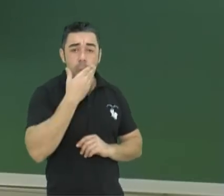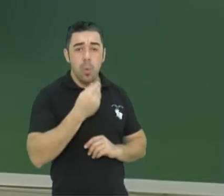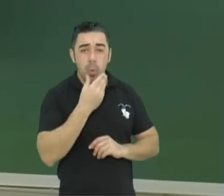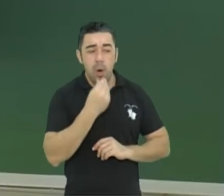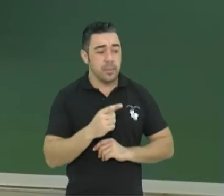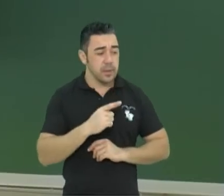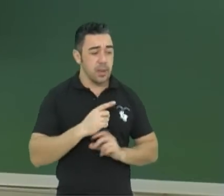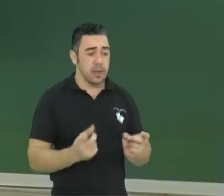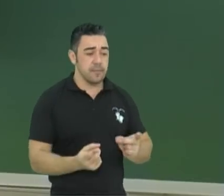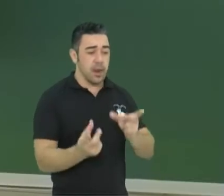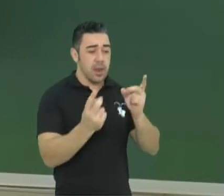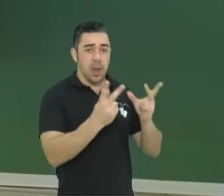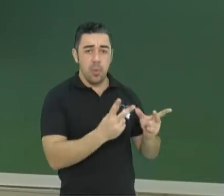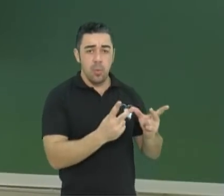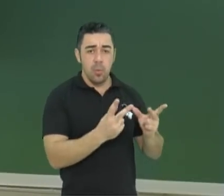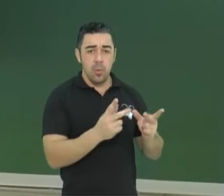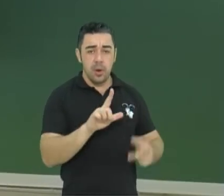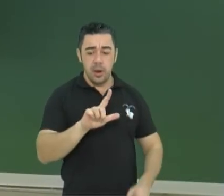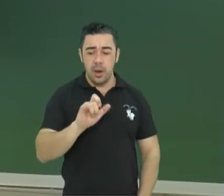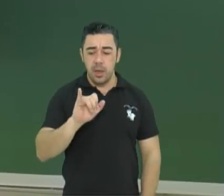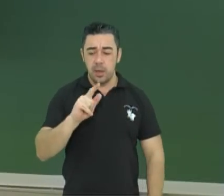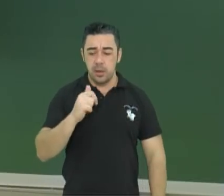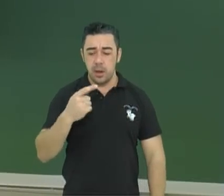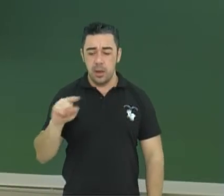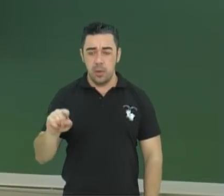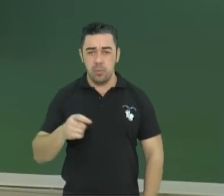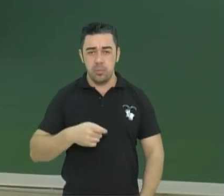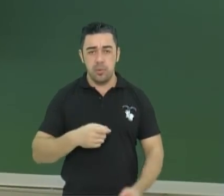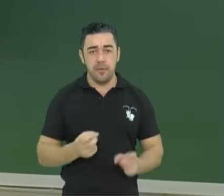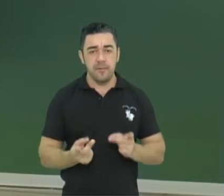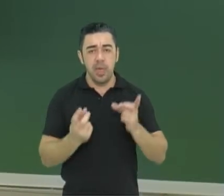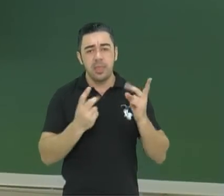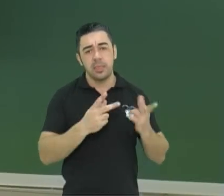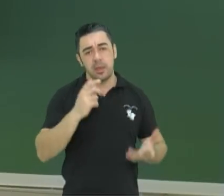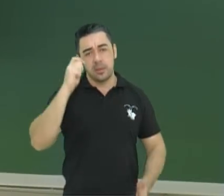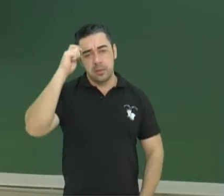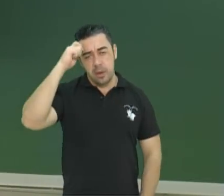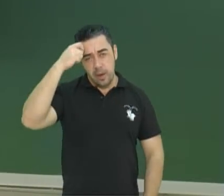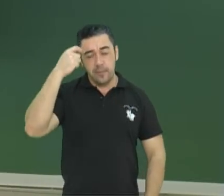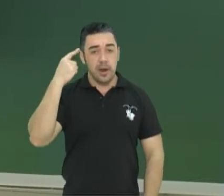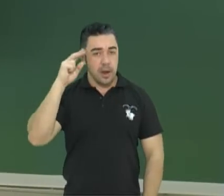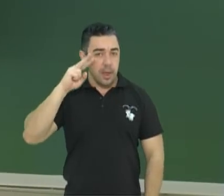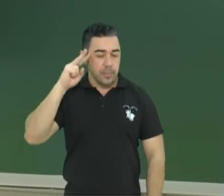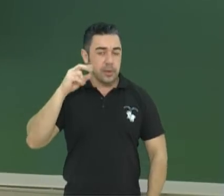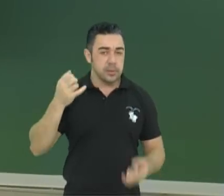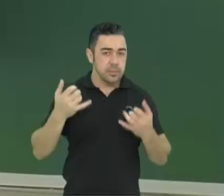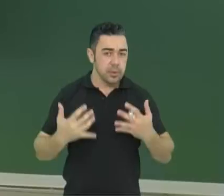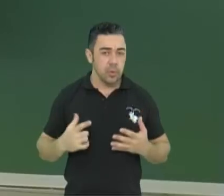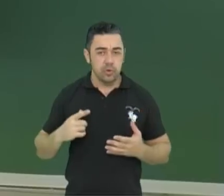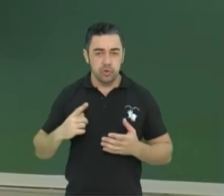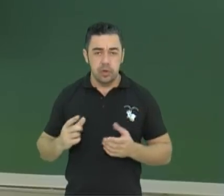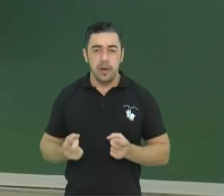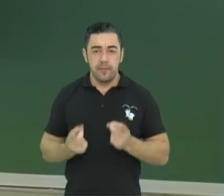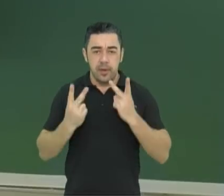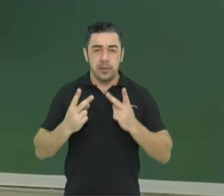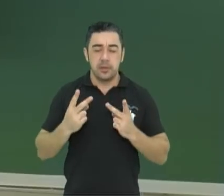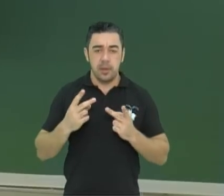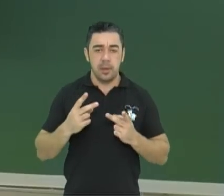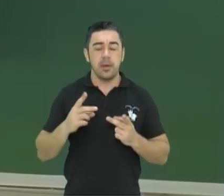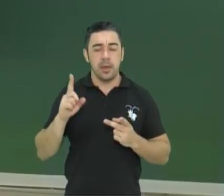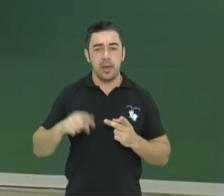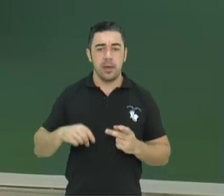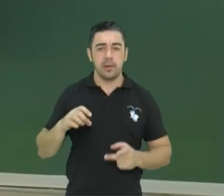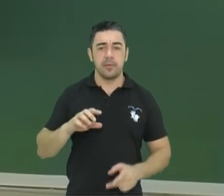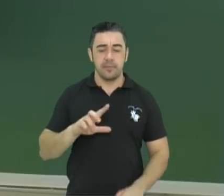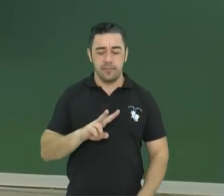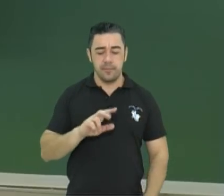né? É um comércio de escravos, é um mercado de escravos. Na aula passada a gente falou sobre o mercado de Valongo, né? Que era o mercado de escravos que existiu